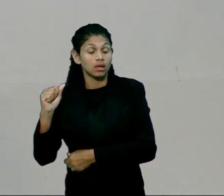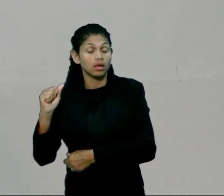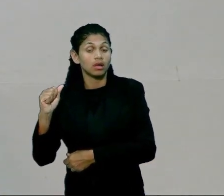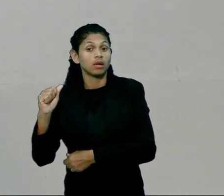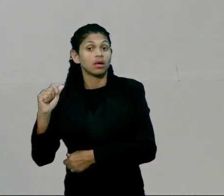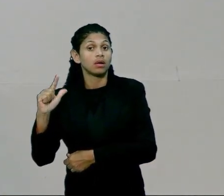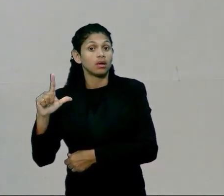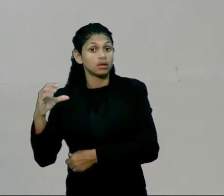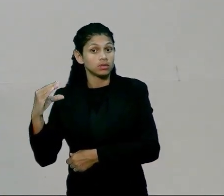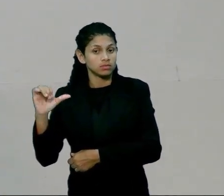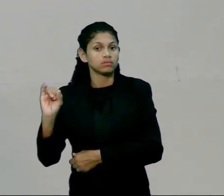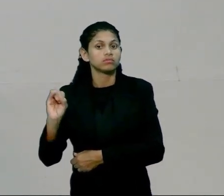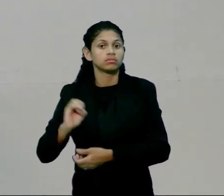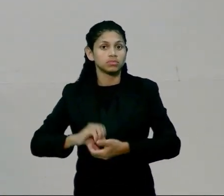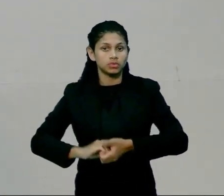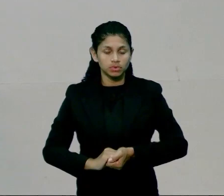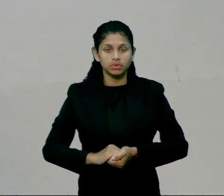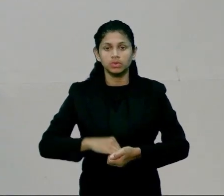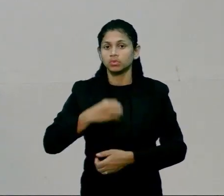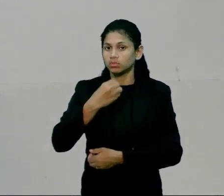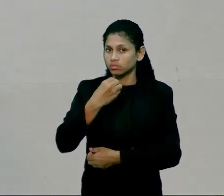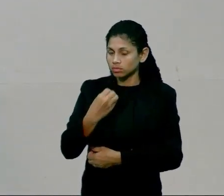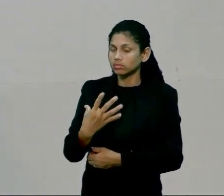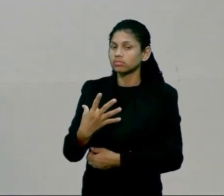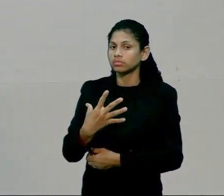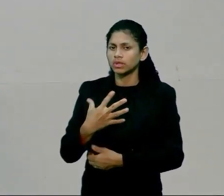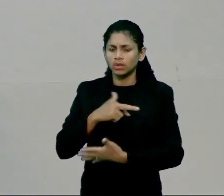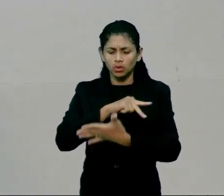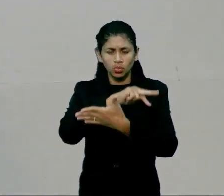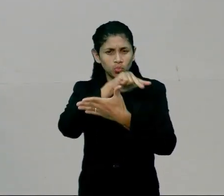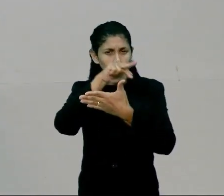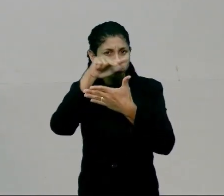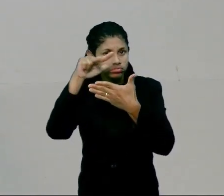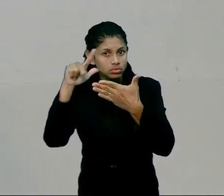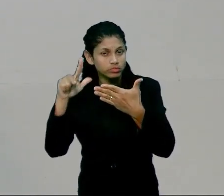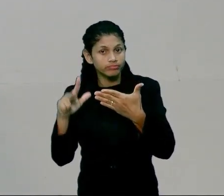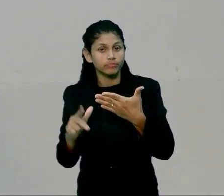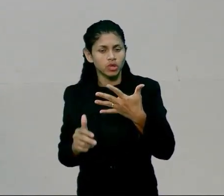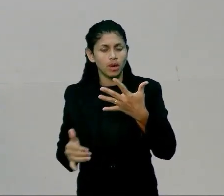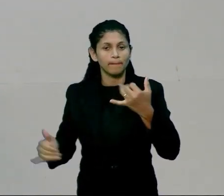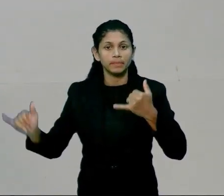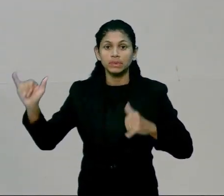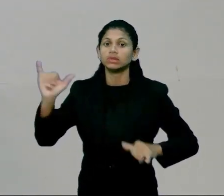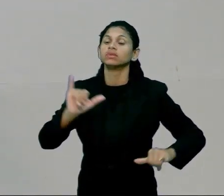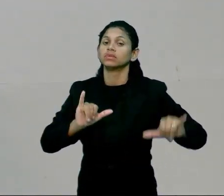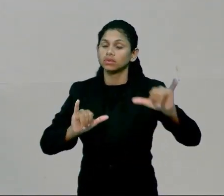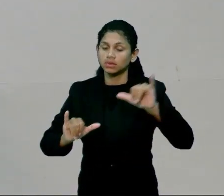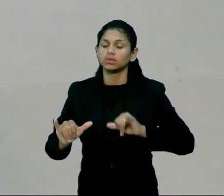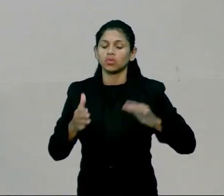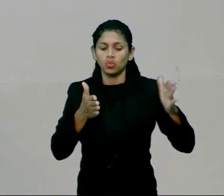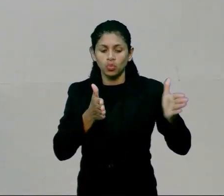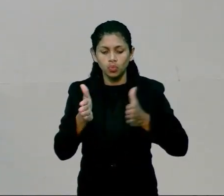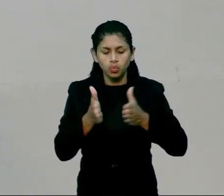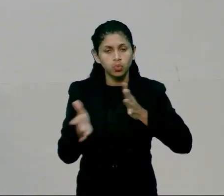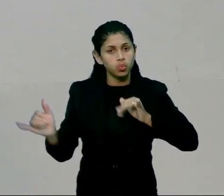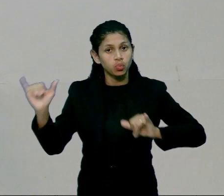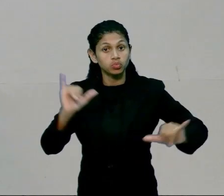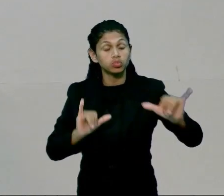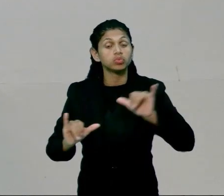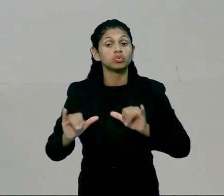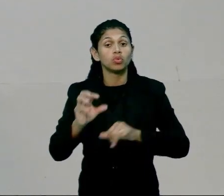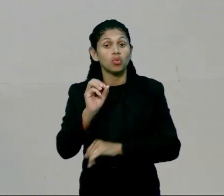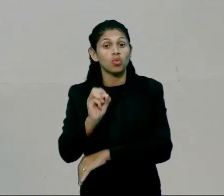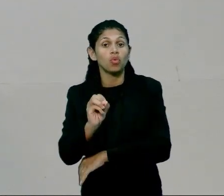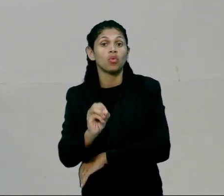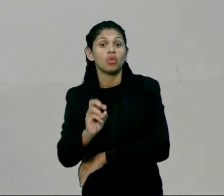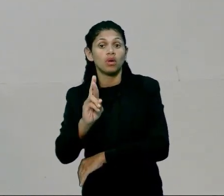bom. É só que só essa parte química, né? Bioquímica, orgânica. Então, a gente tem essa